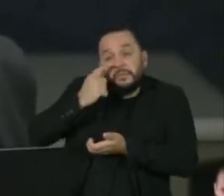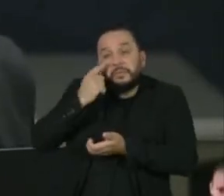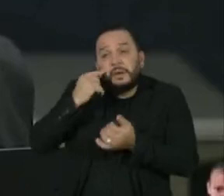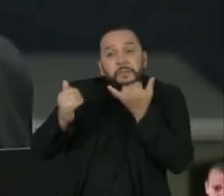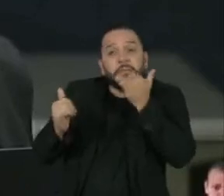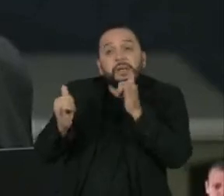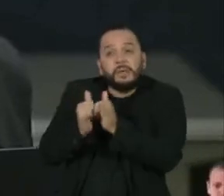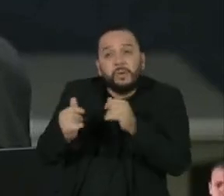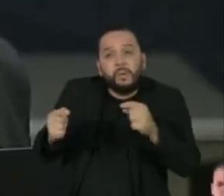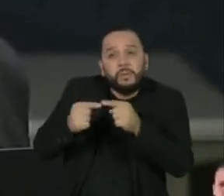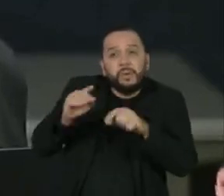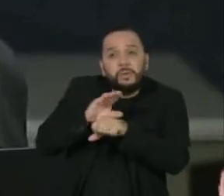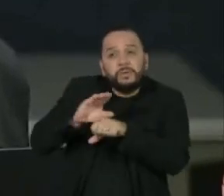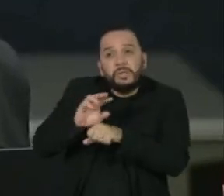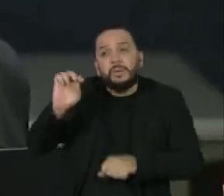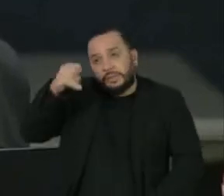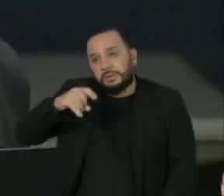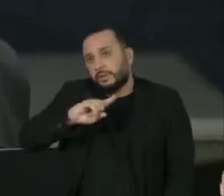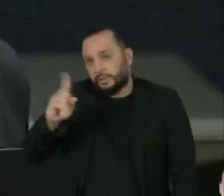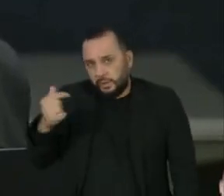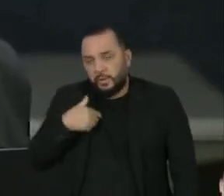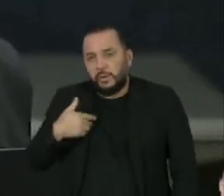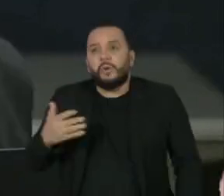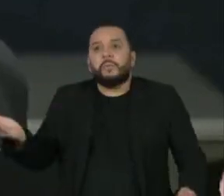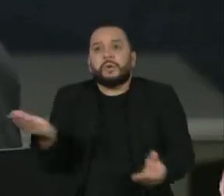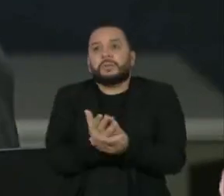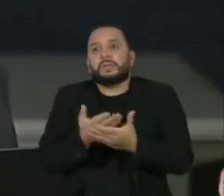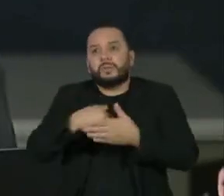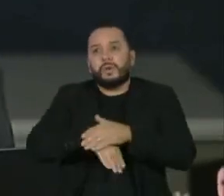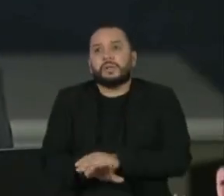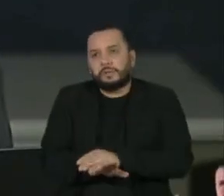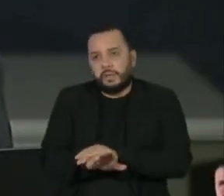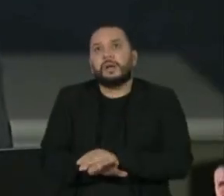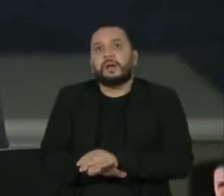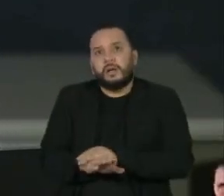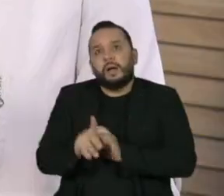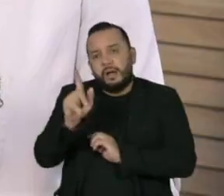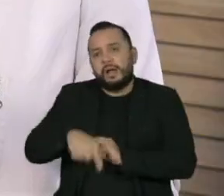Constitucional a decisão sobre o arquivamento do processo cabe a Moraes